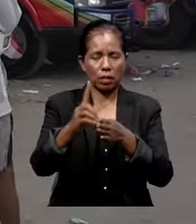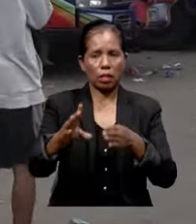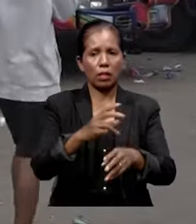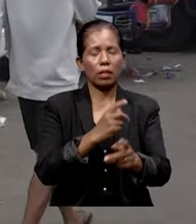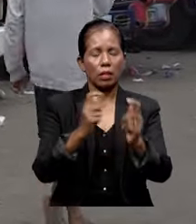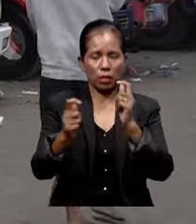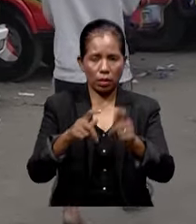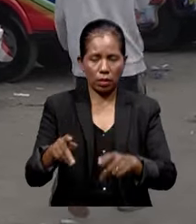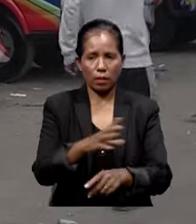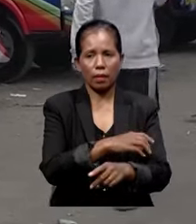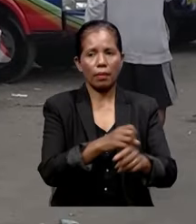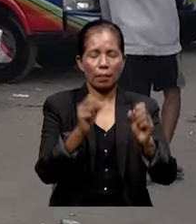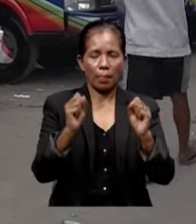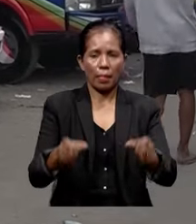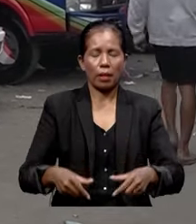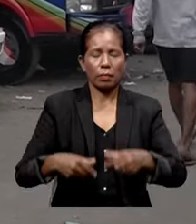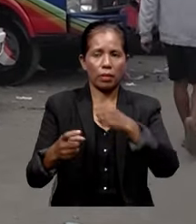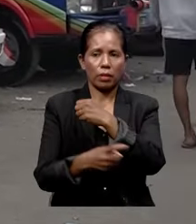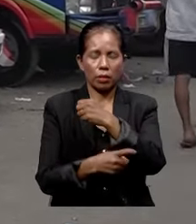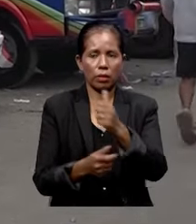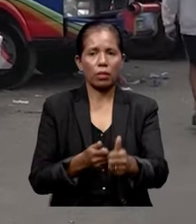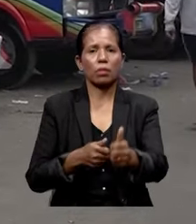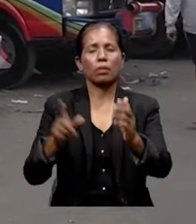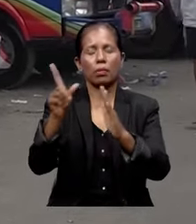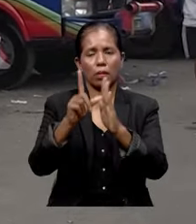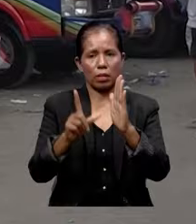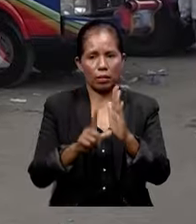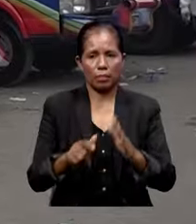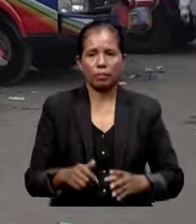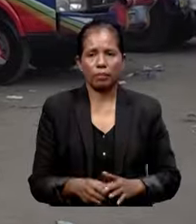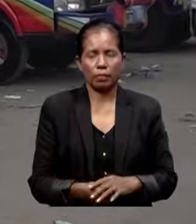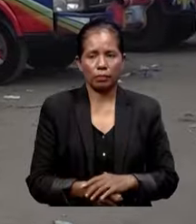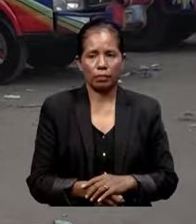Transporte Terrestre no Nebele Fossan São Tuirlei. Dilma Suzeti, GMN.